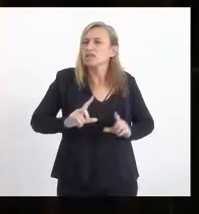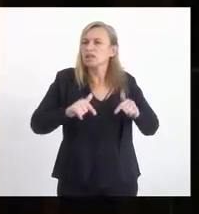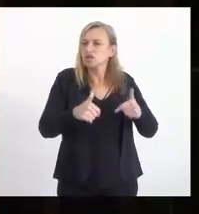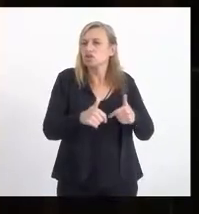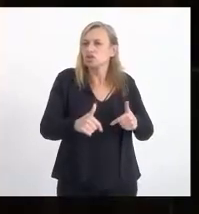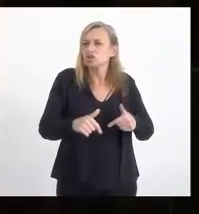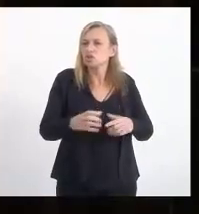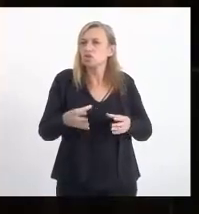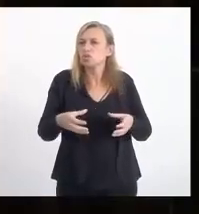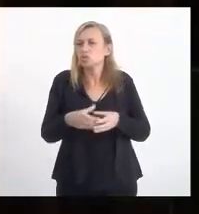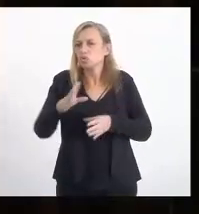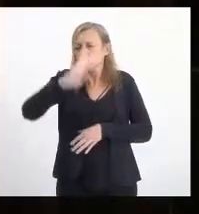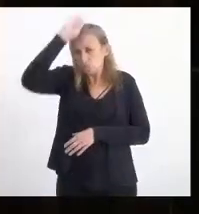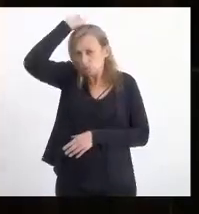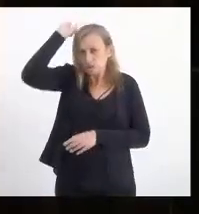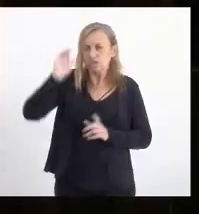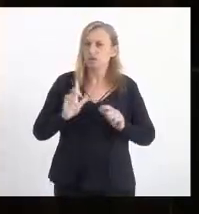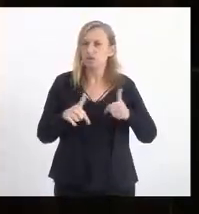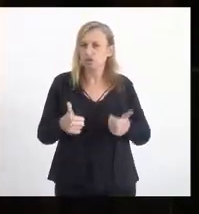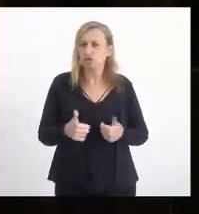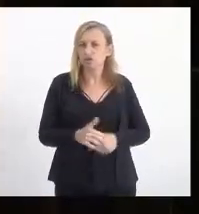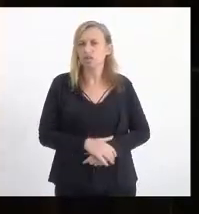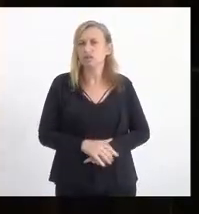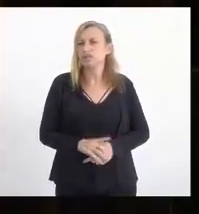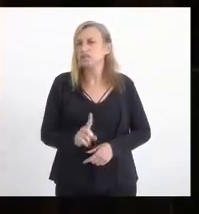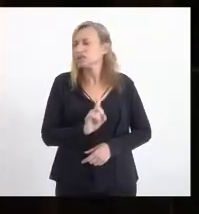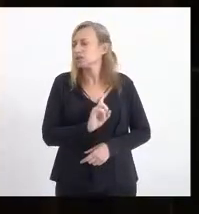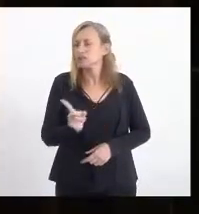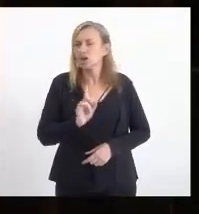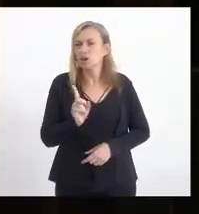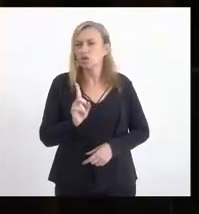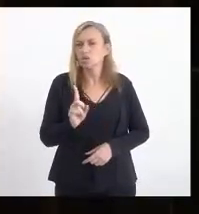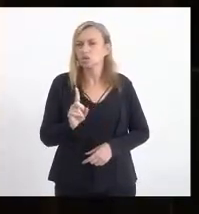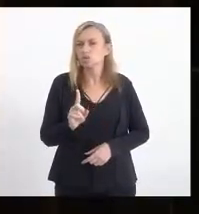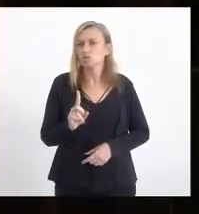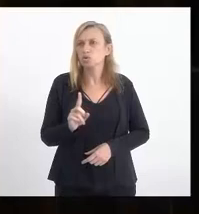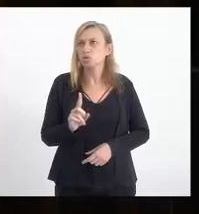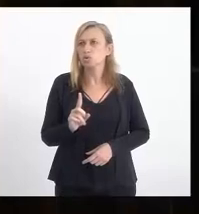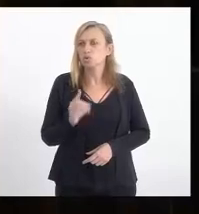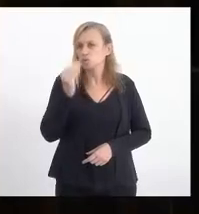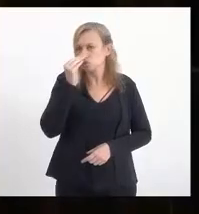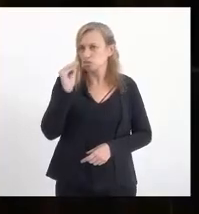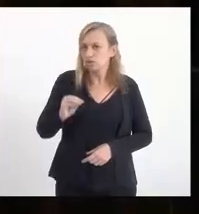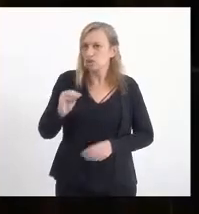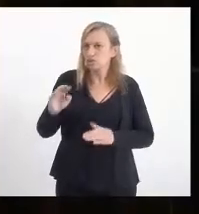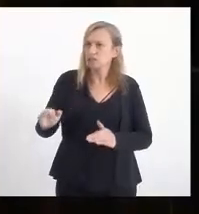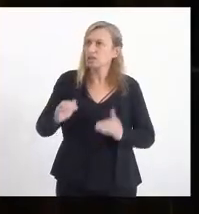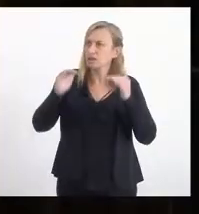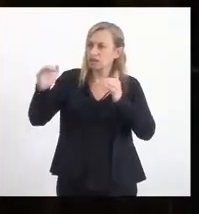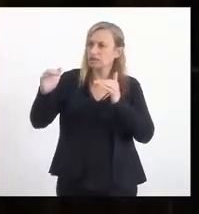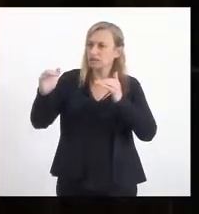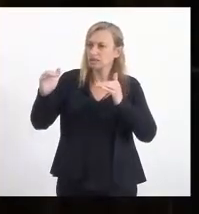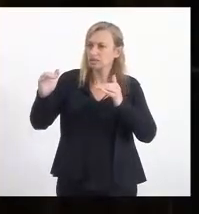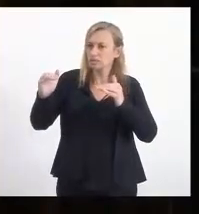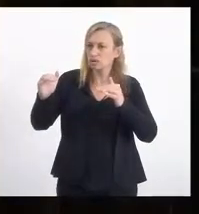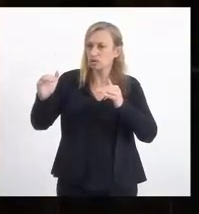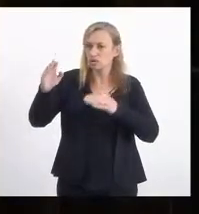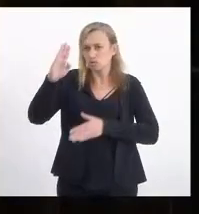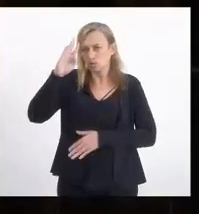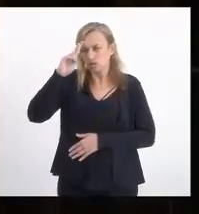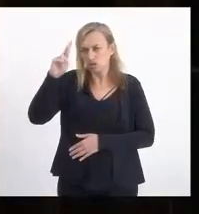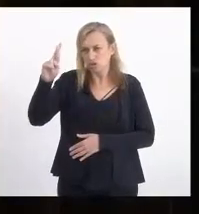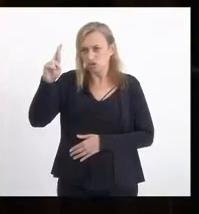o corpo de bombeiros acontecer e não estou desvalorizando quem está lá em cima na hierarquia